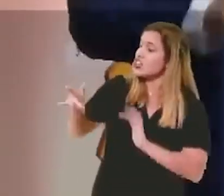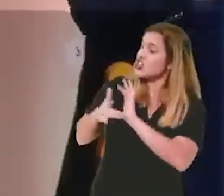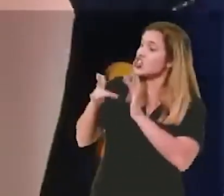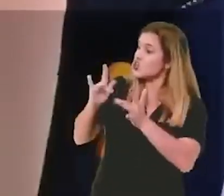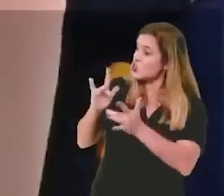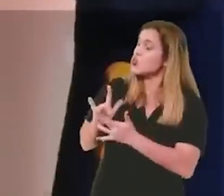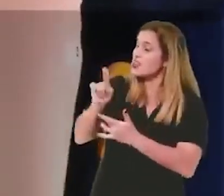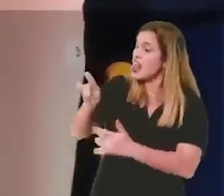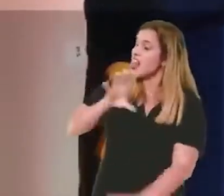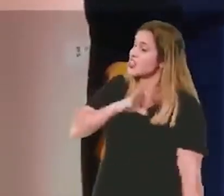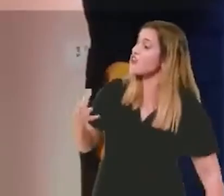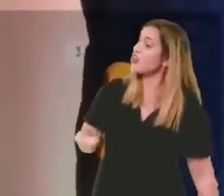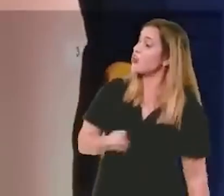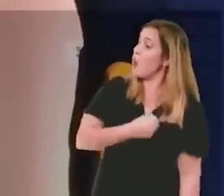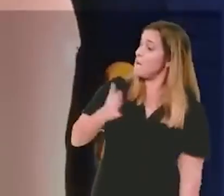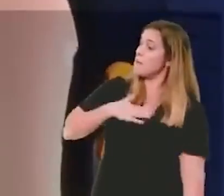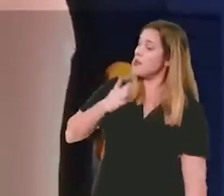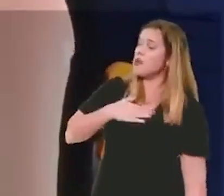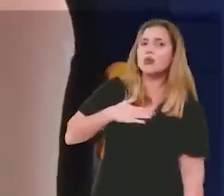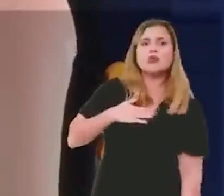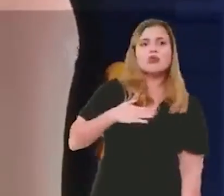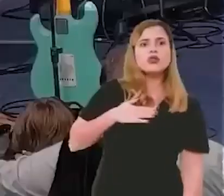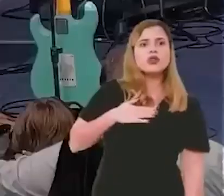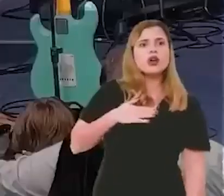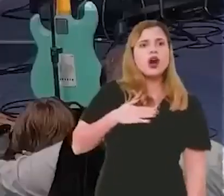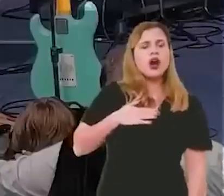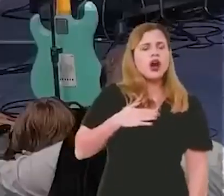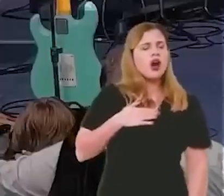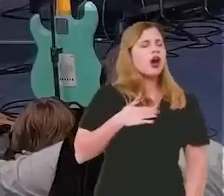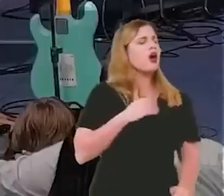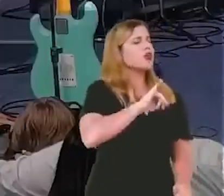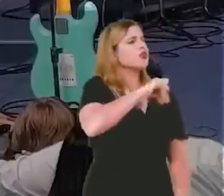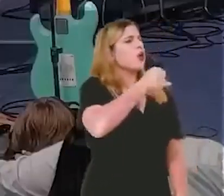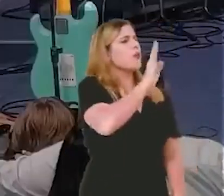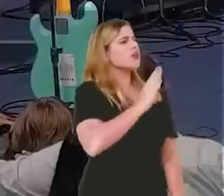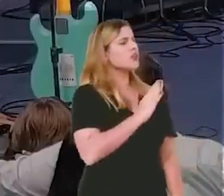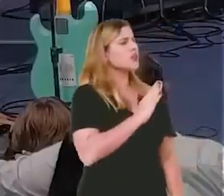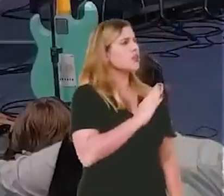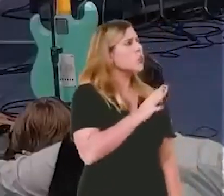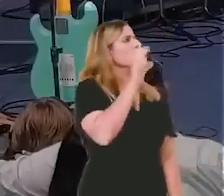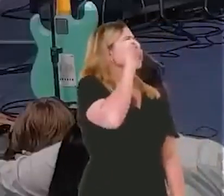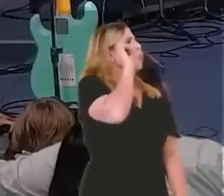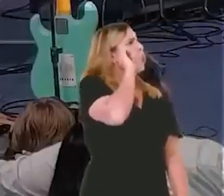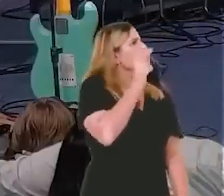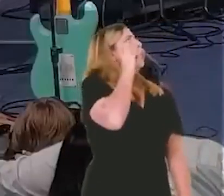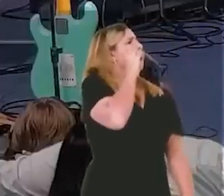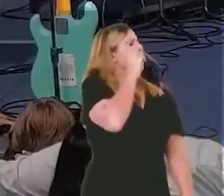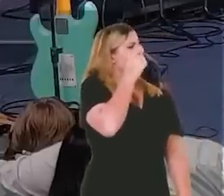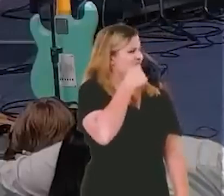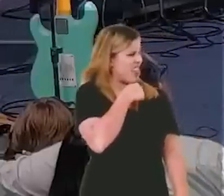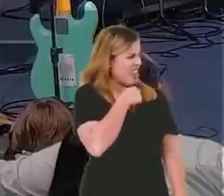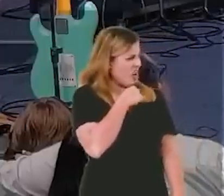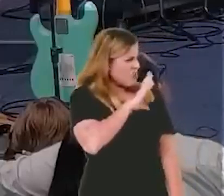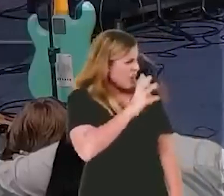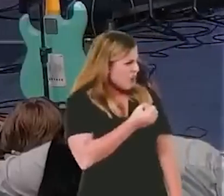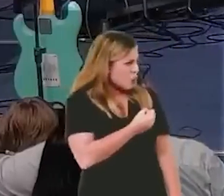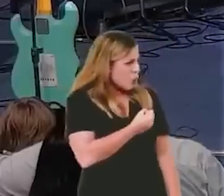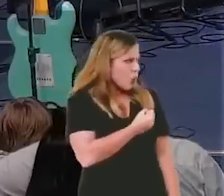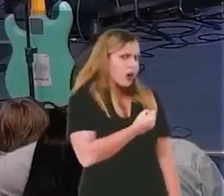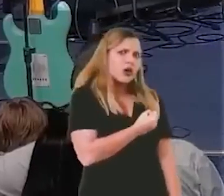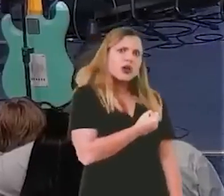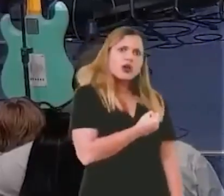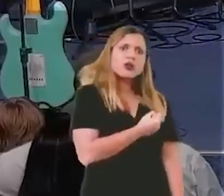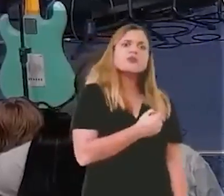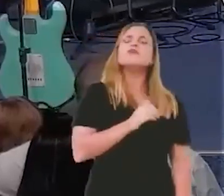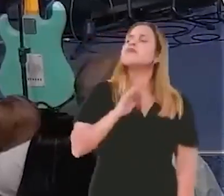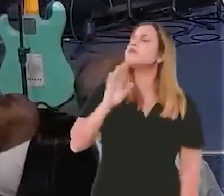E essa pergunta beija os ouvidos de João Batista com aquela voz sedosa e aveludada da serpente,